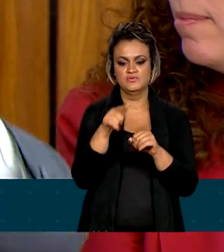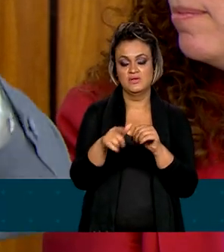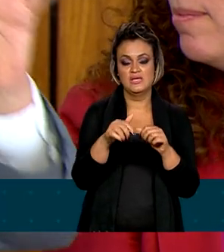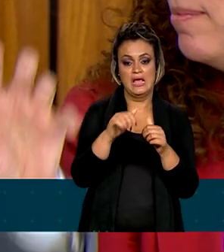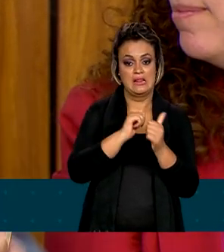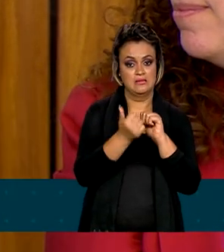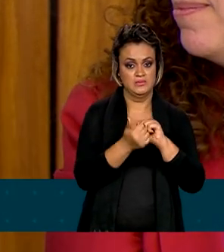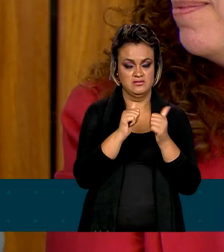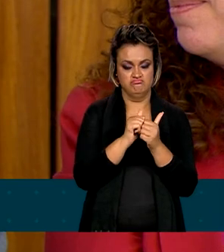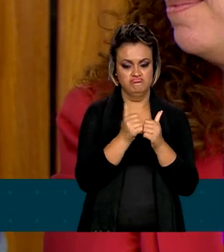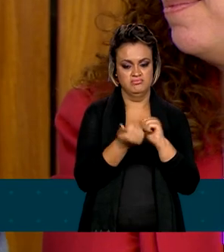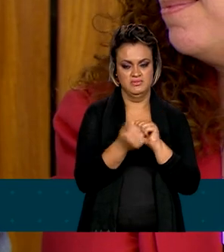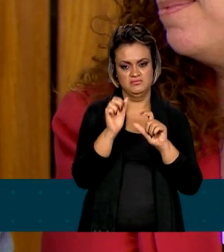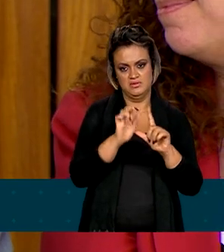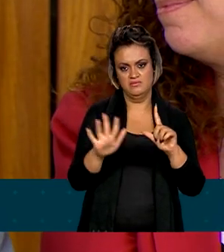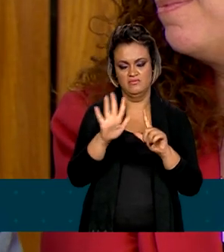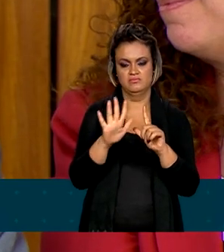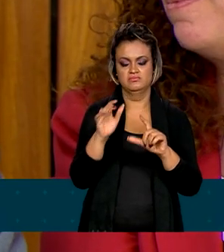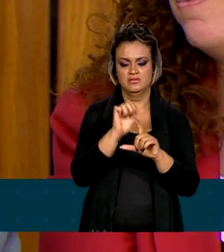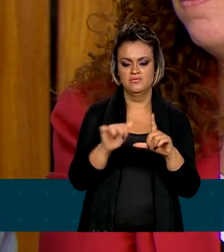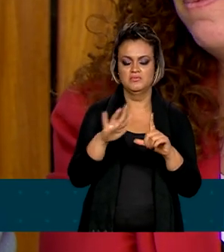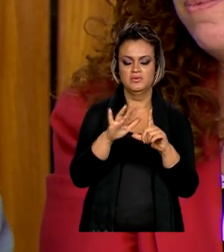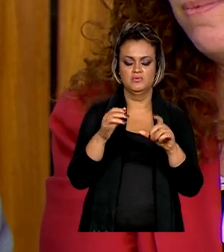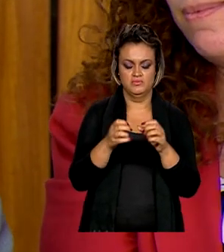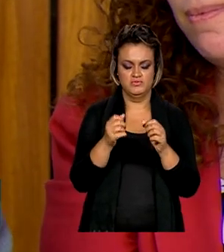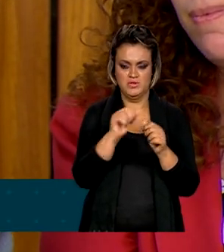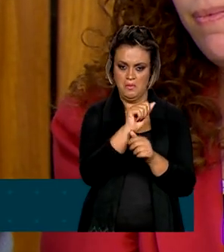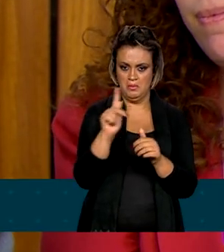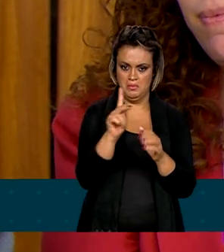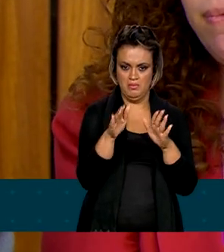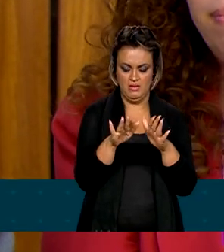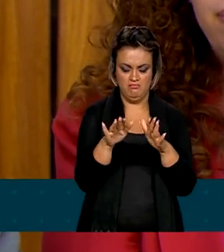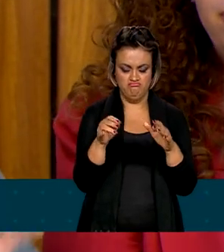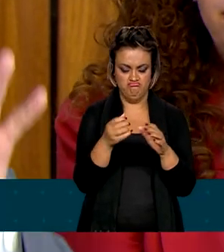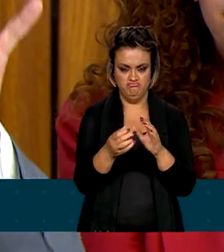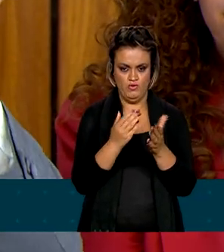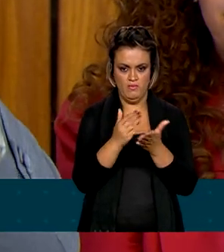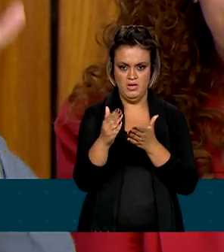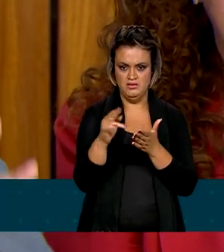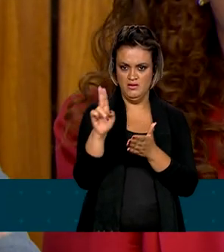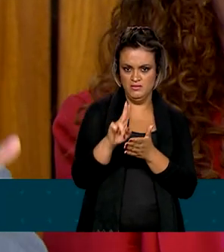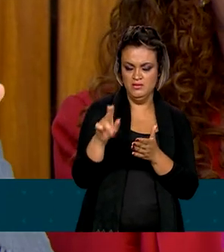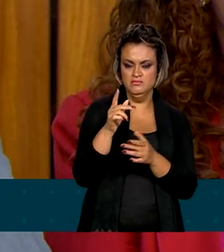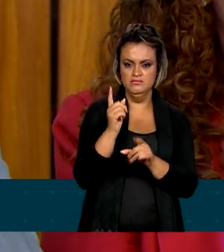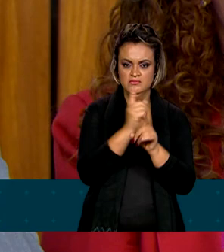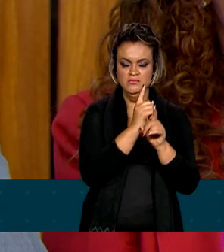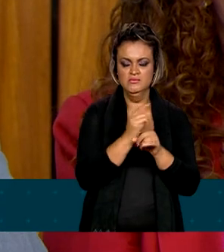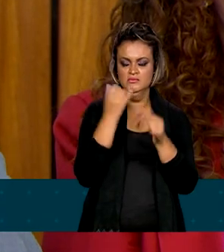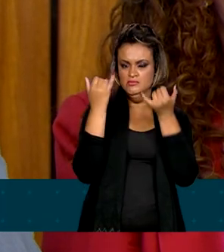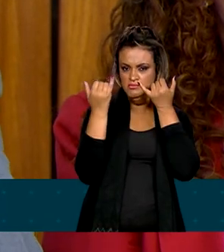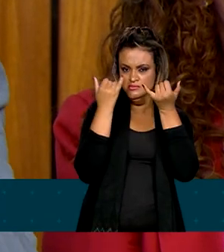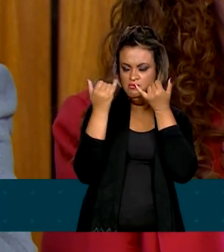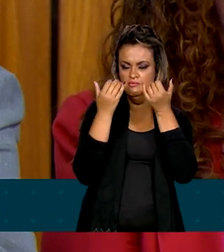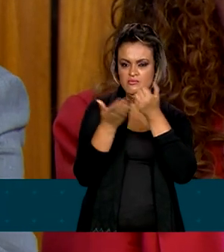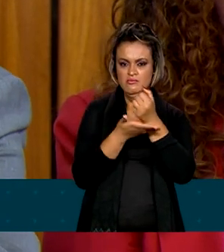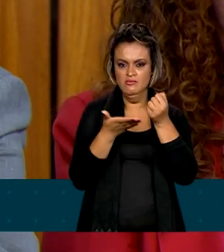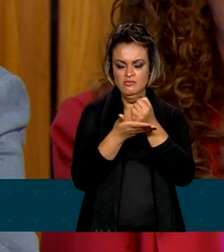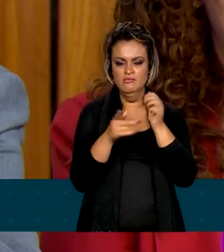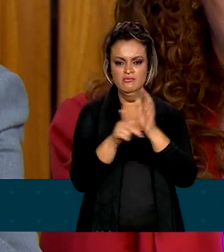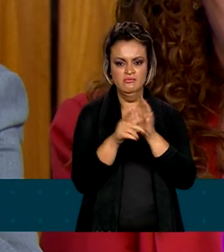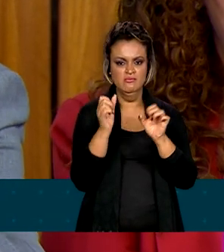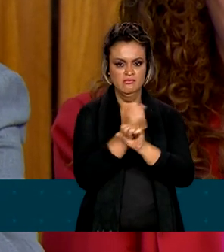adequação da plataforma. Ao abrir esse aplicativo, vocês já terão as informações básicas da